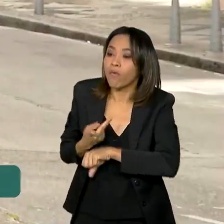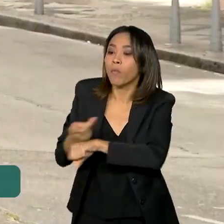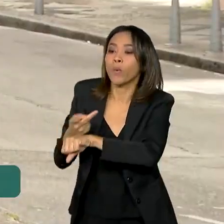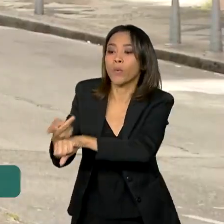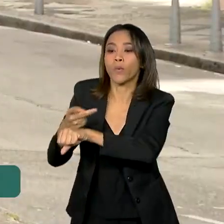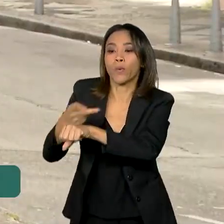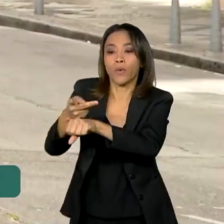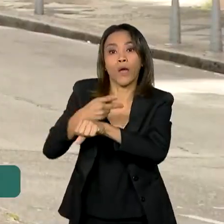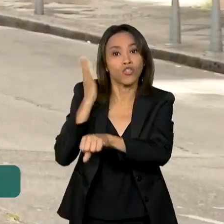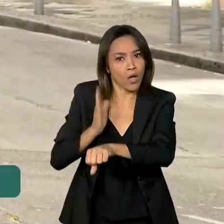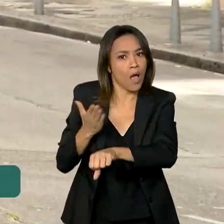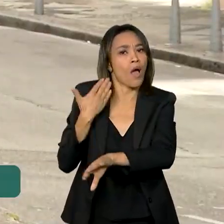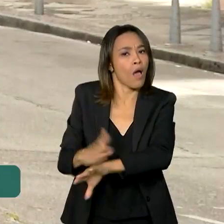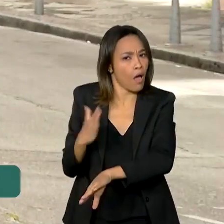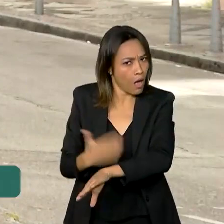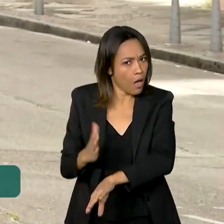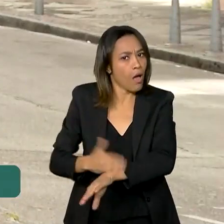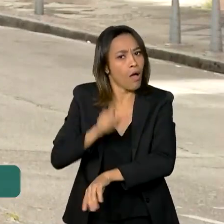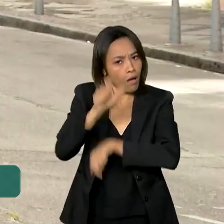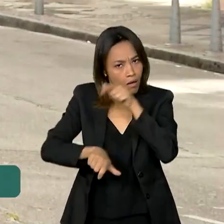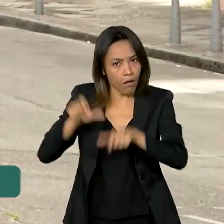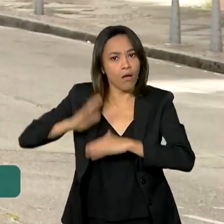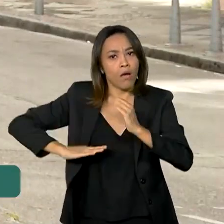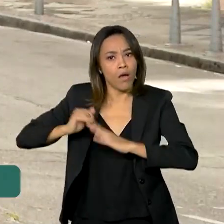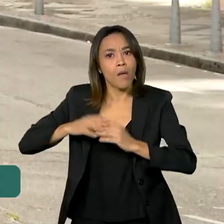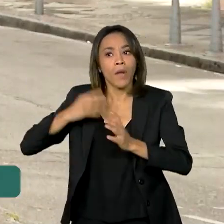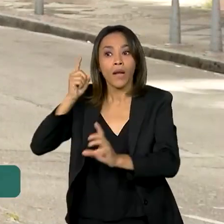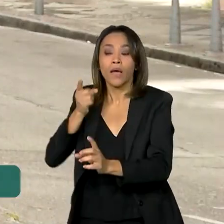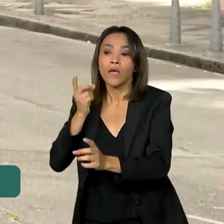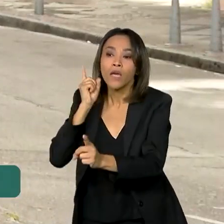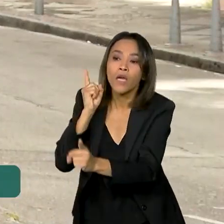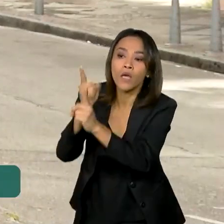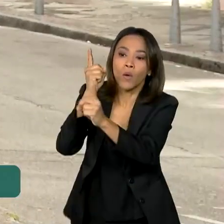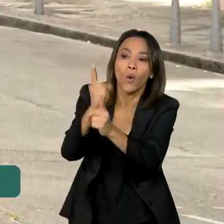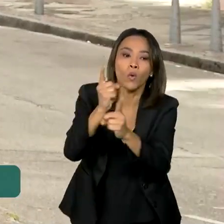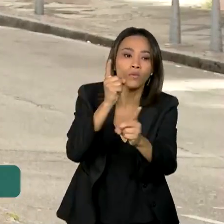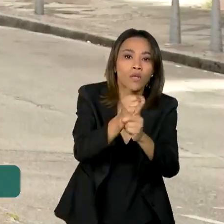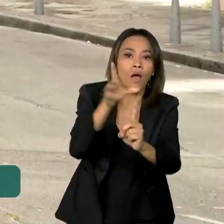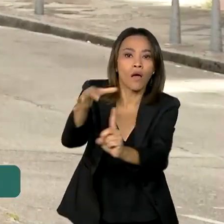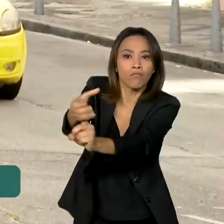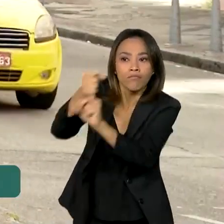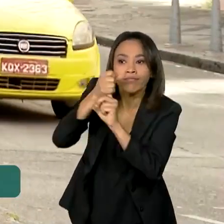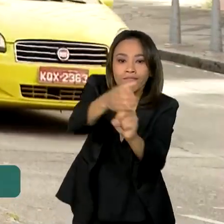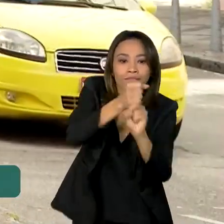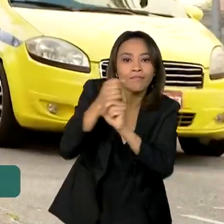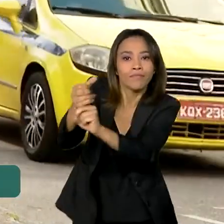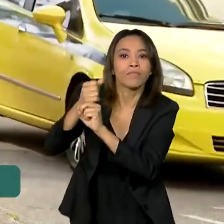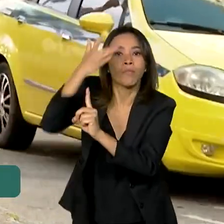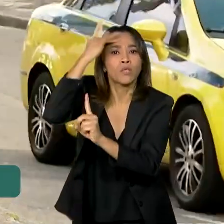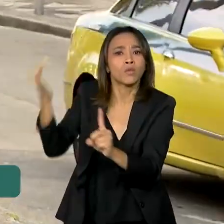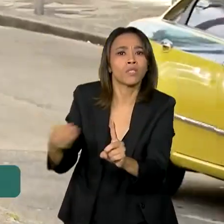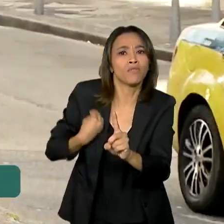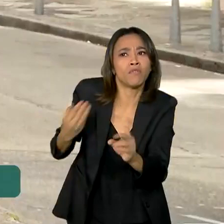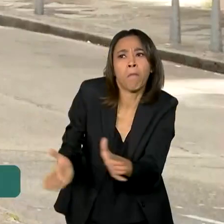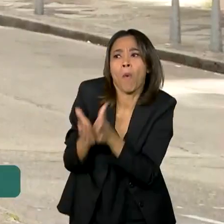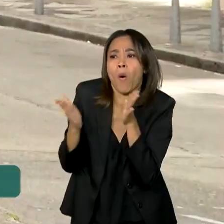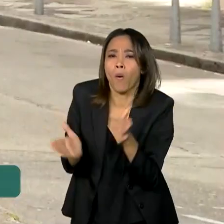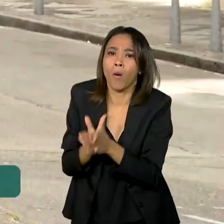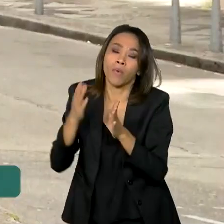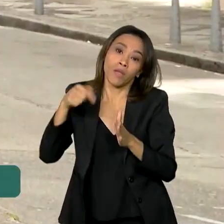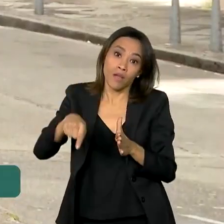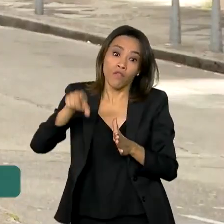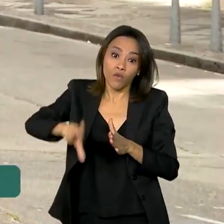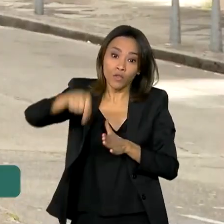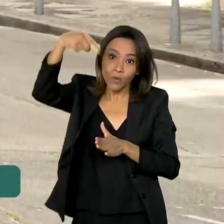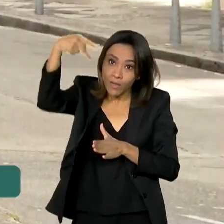estão sendo treinados para identificar aí esse público-alvo de pessoas em extrema pobreza. O estado do Rio foi escolhido para essa fase piloto